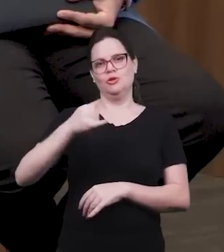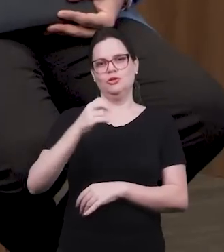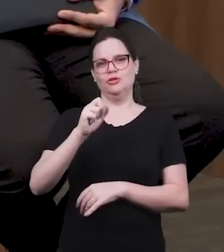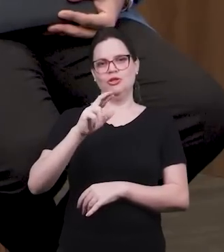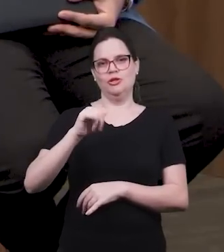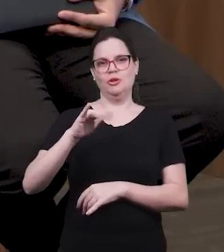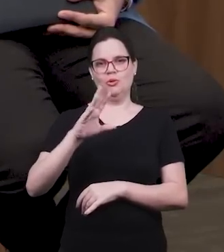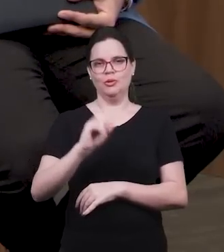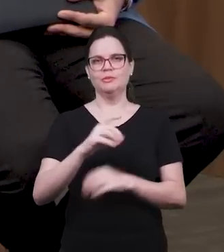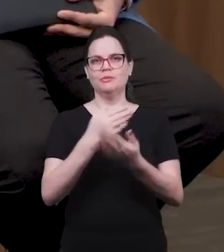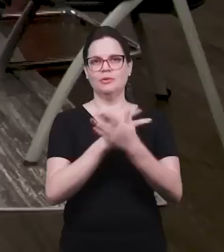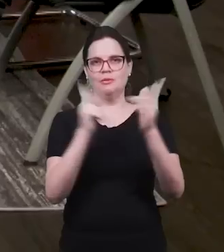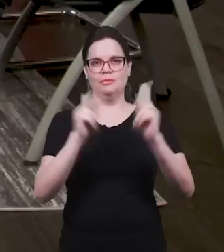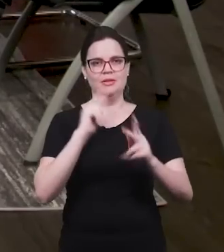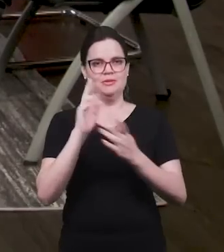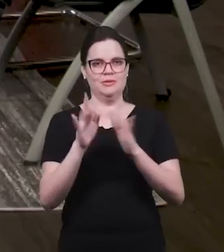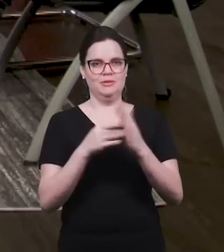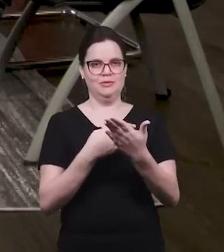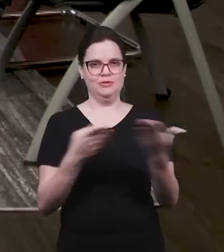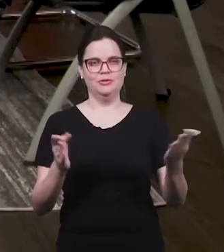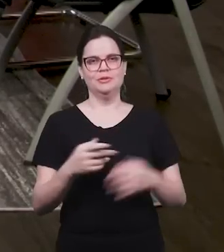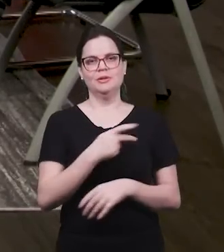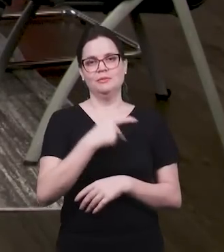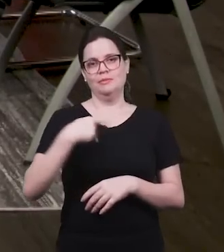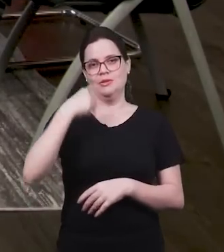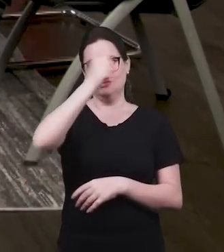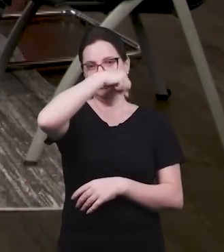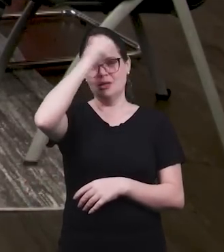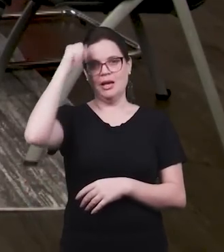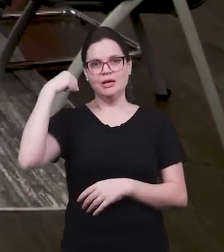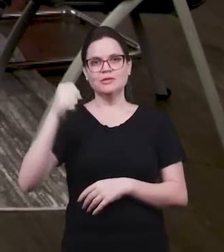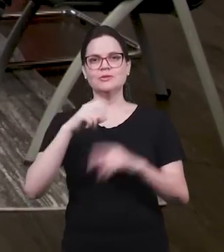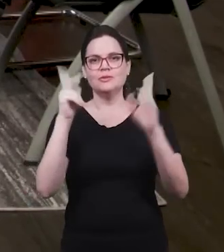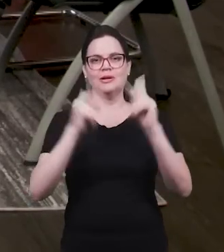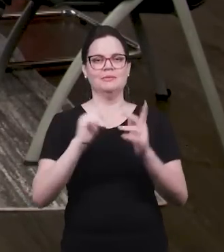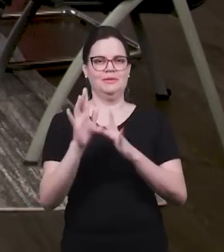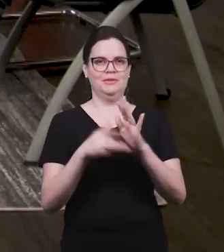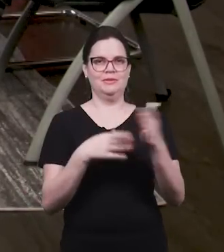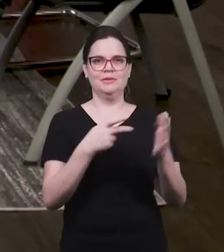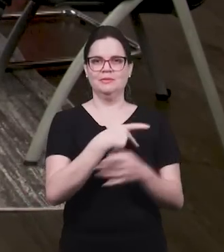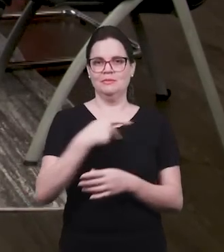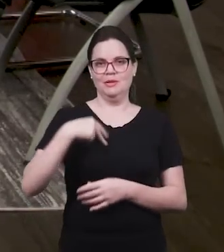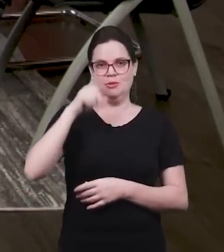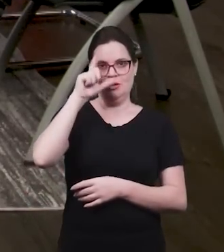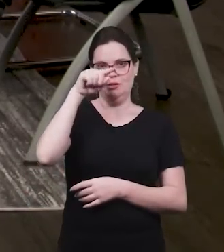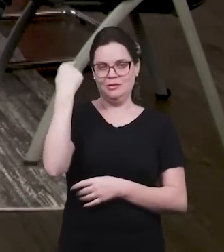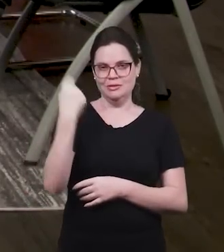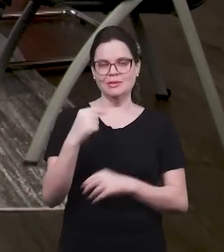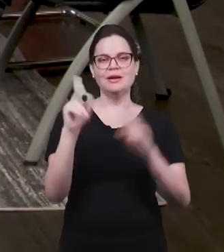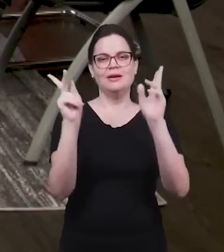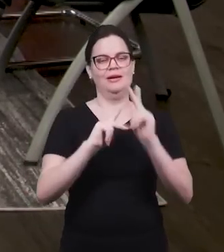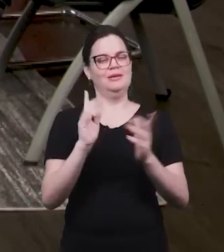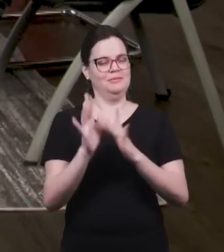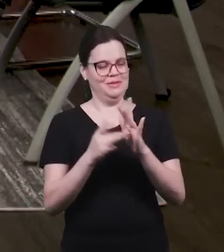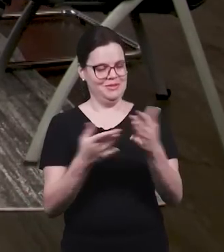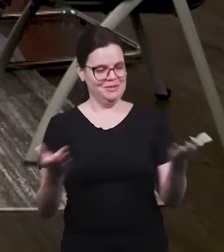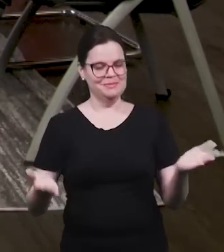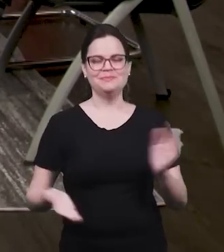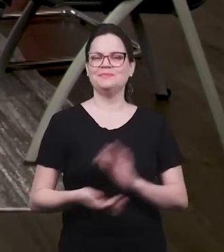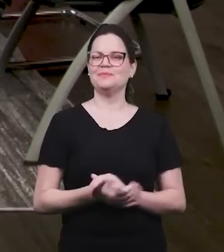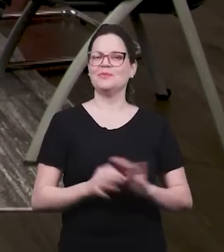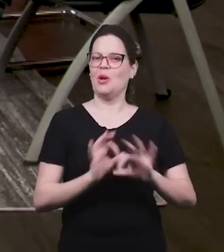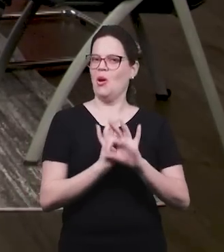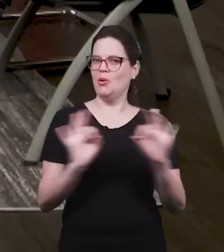Senhor a todos. Pastor Sérgio Souza, paz do Senhor. Pai do Senhor a todos. Pastor Edson Ian. Paz do Senhor a todos. Muito bem, todos